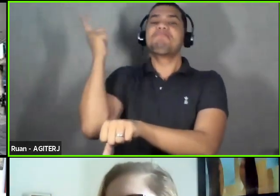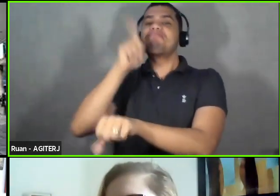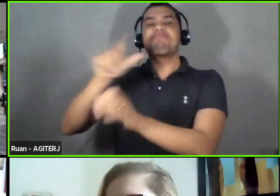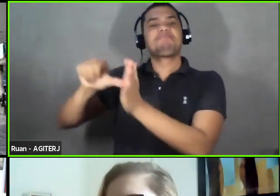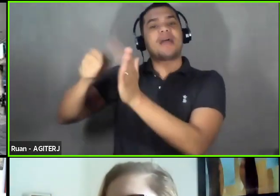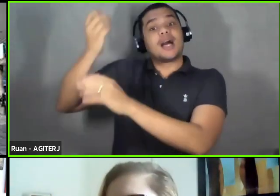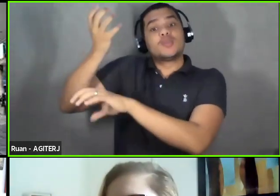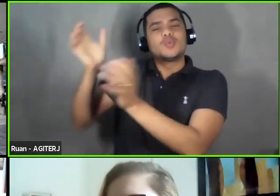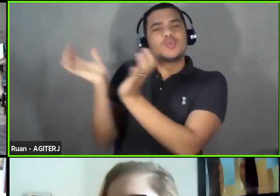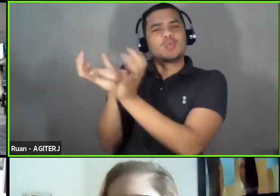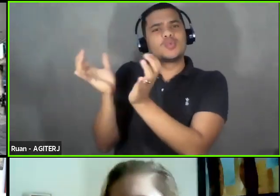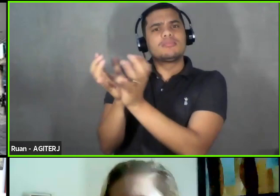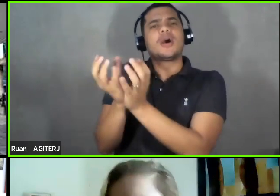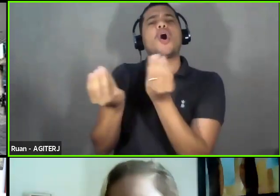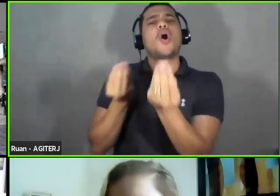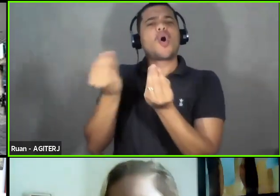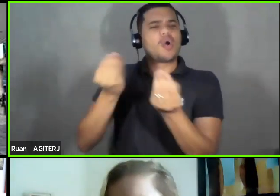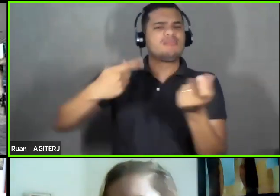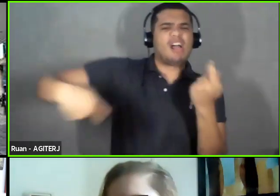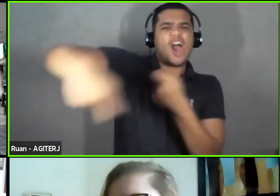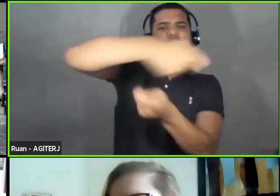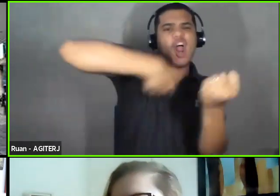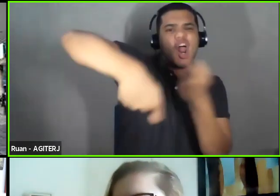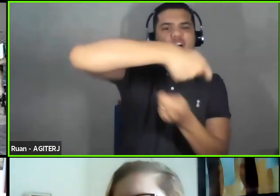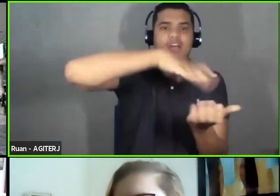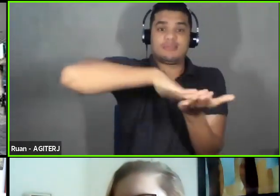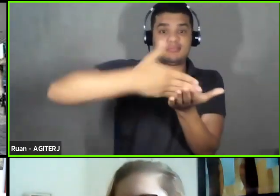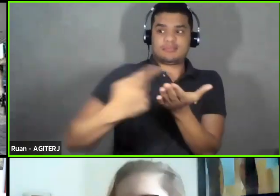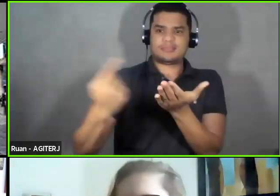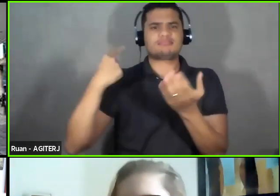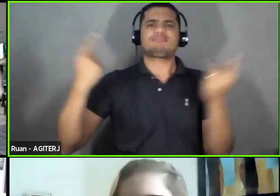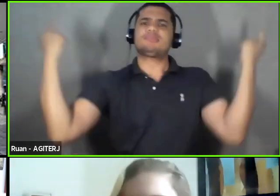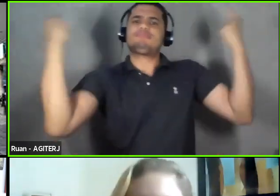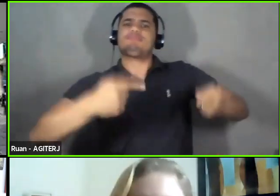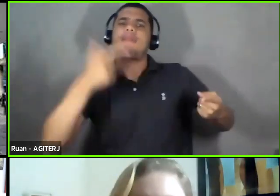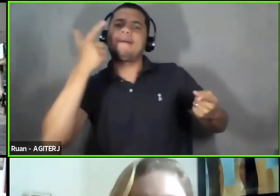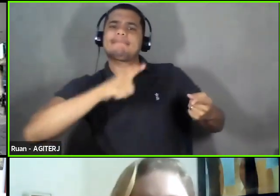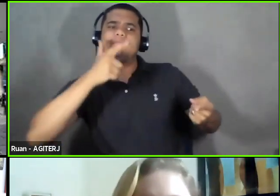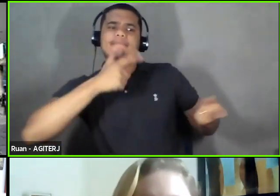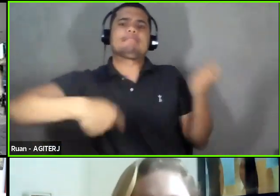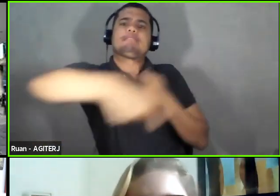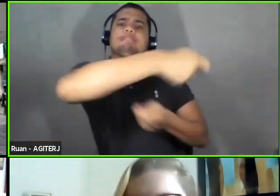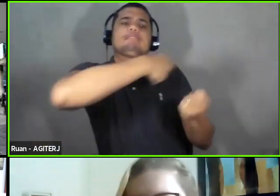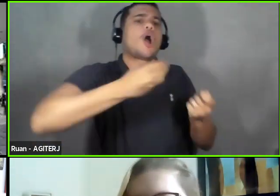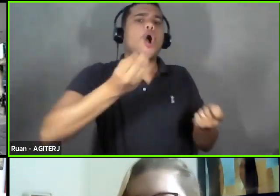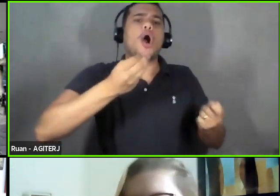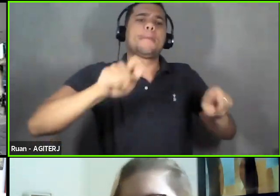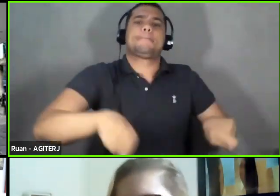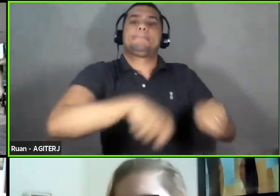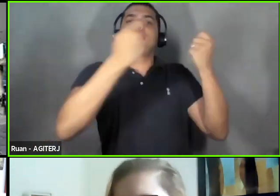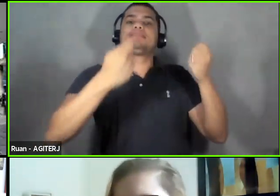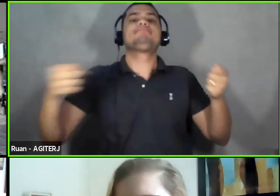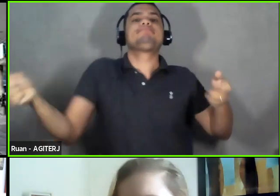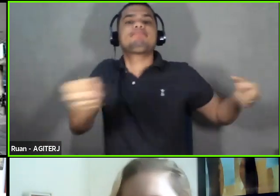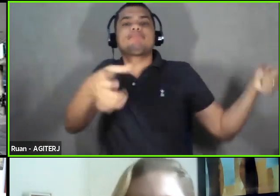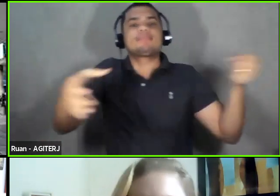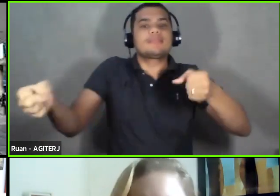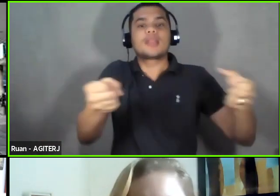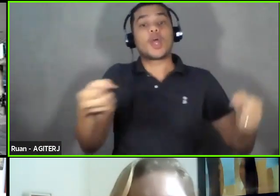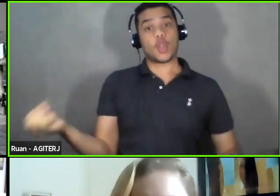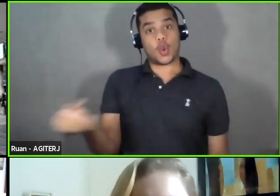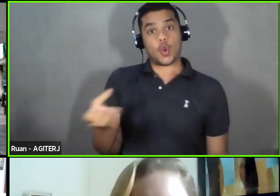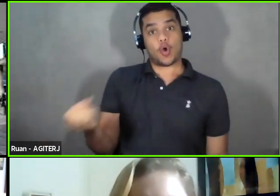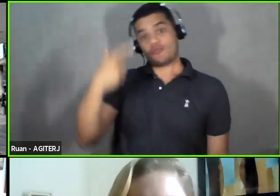do mercado de interpretação da época, dando oportunidade para muitos outros profissionais com formação